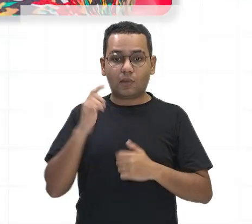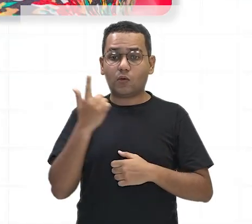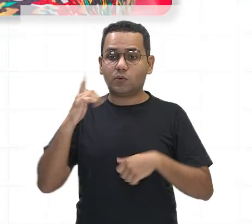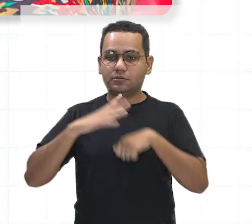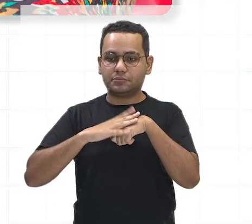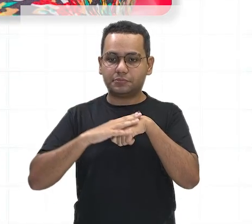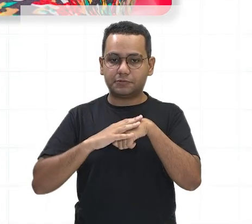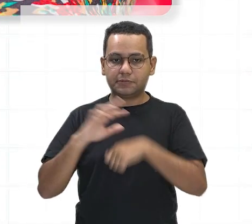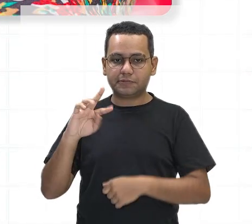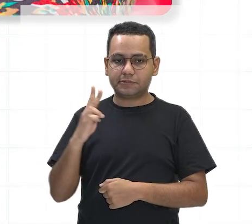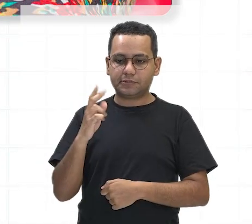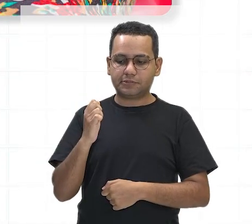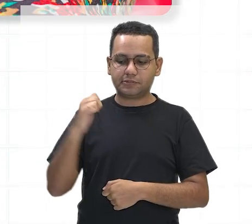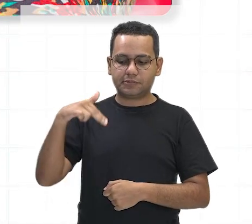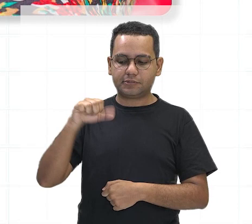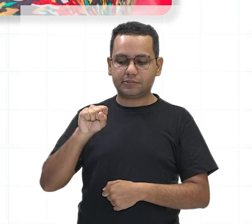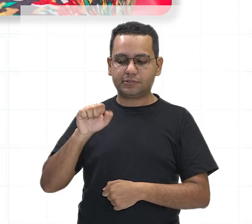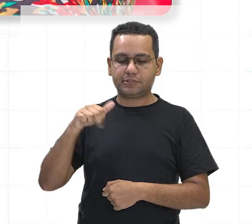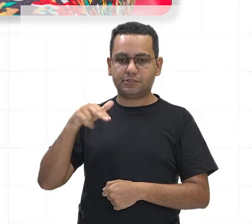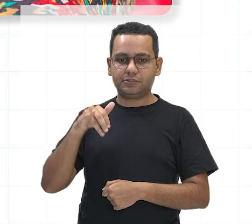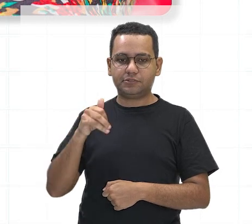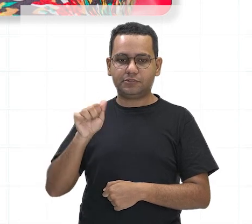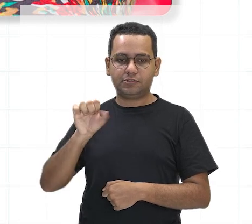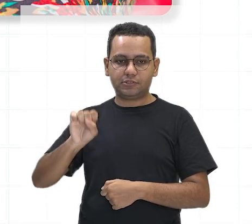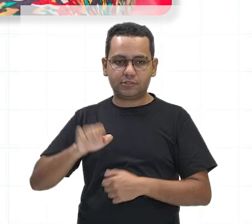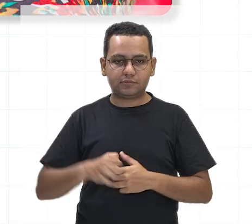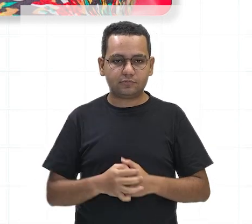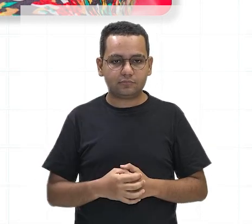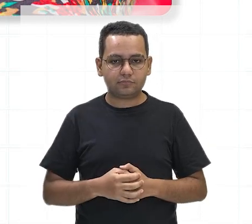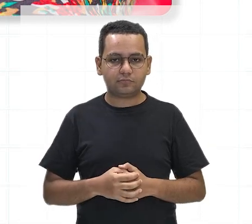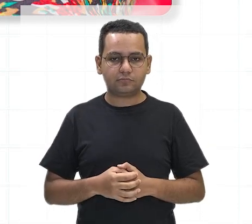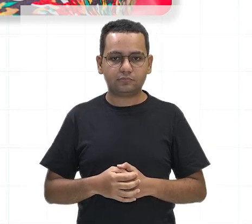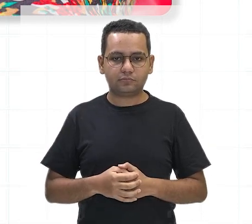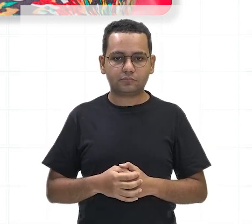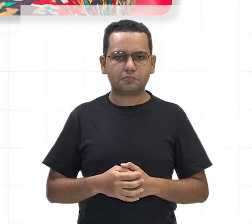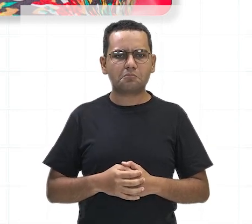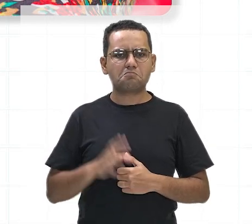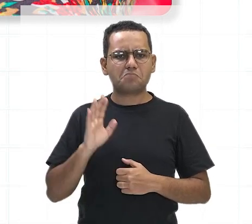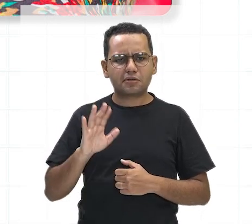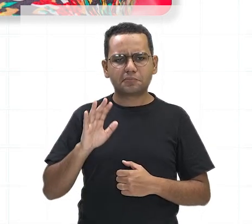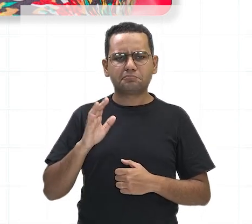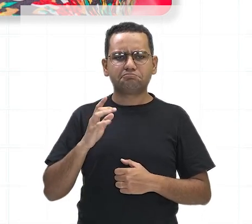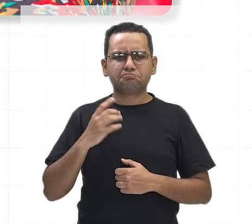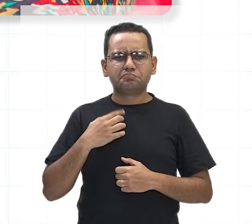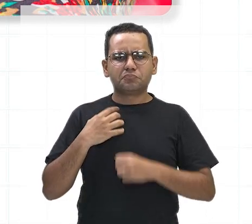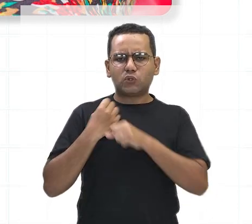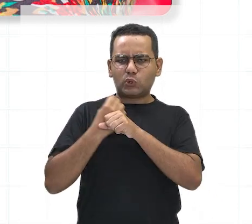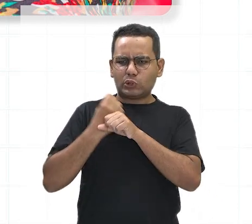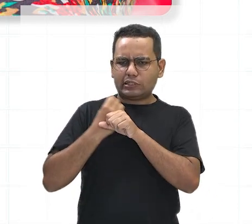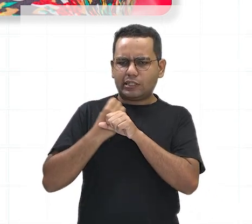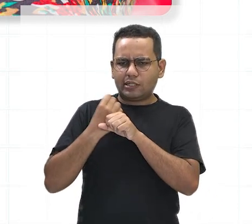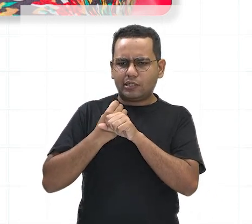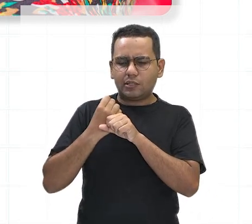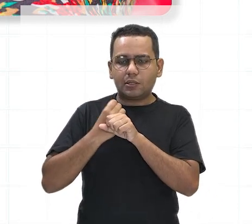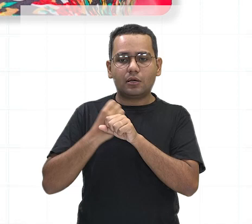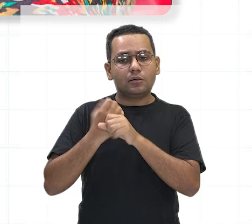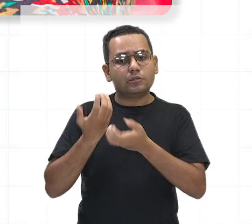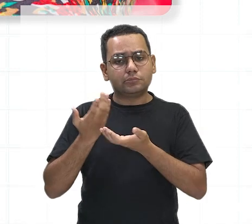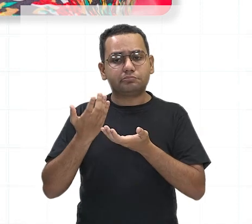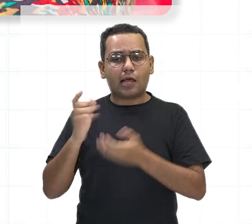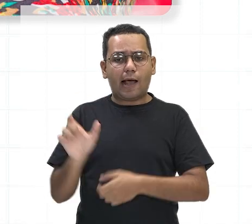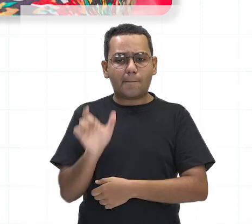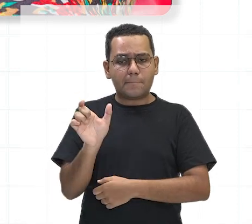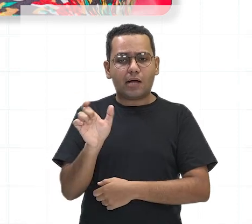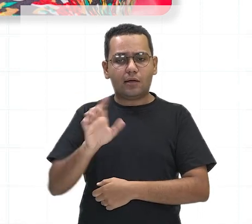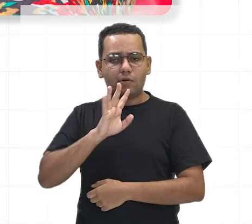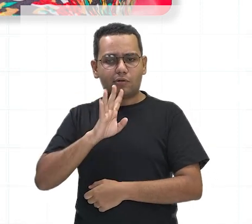hanseníase. A hanseníase, ela é uma condição que durante muitos anos foi conhecida como lepra, né?